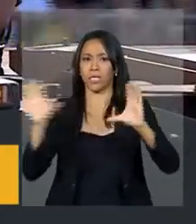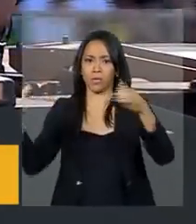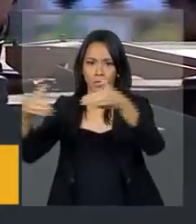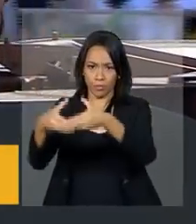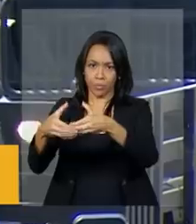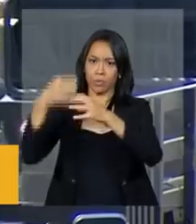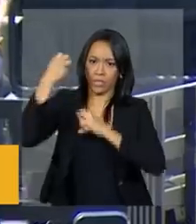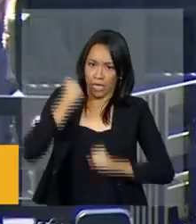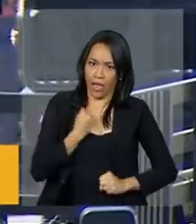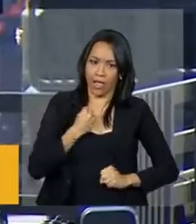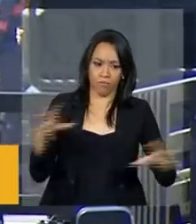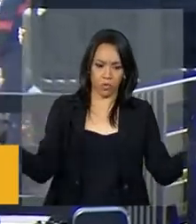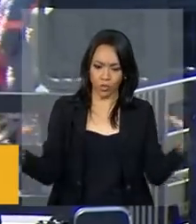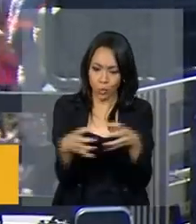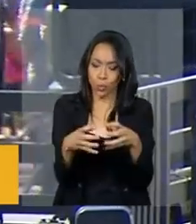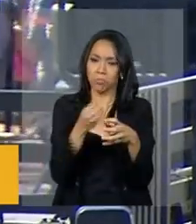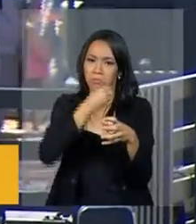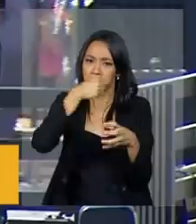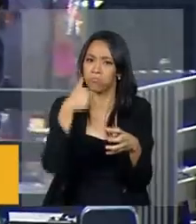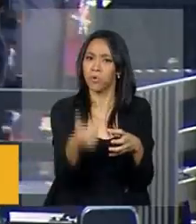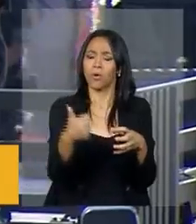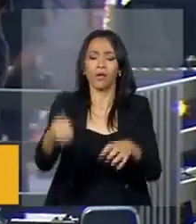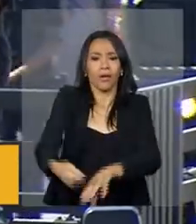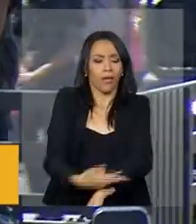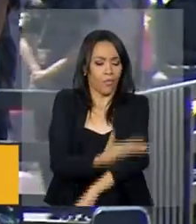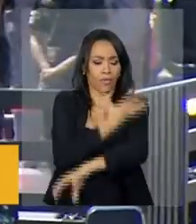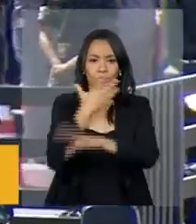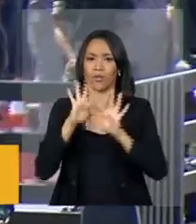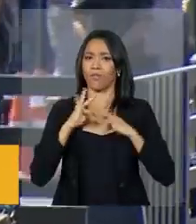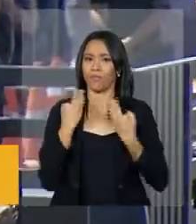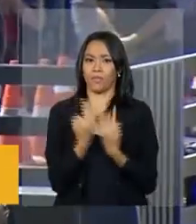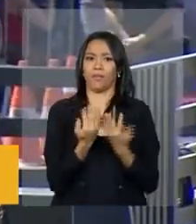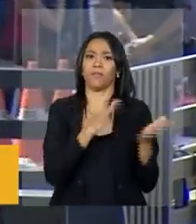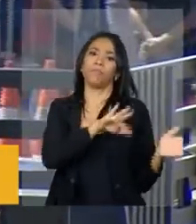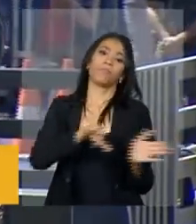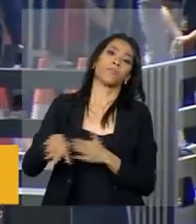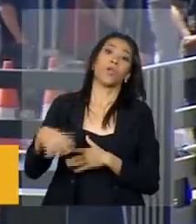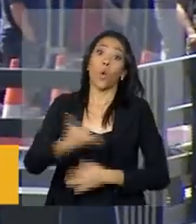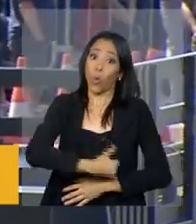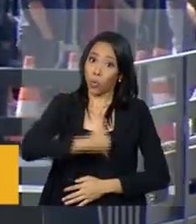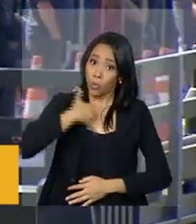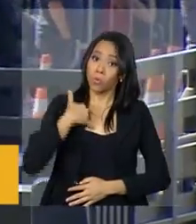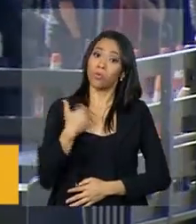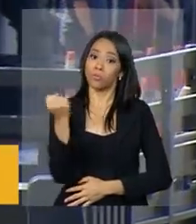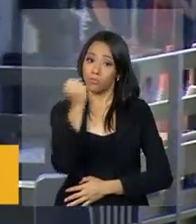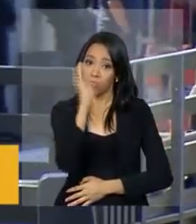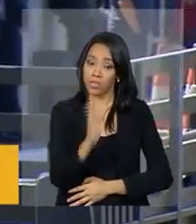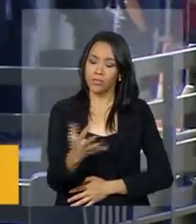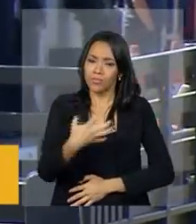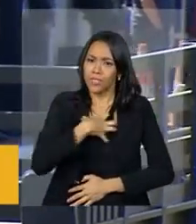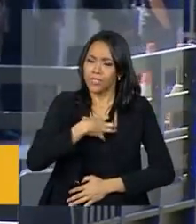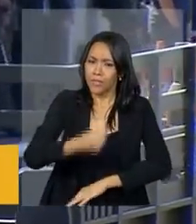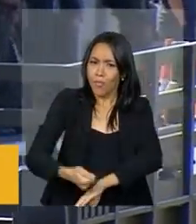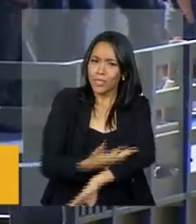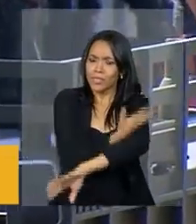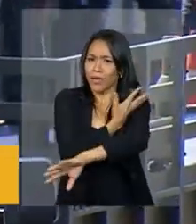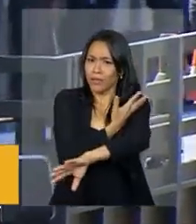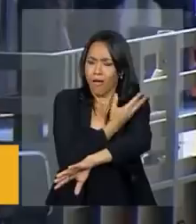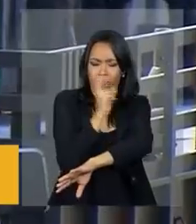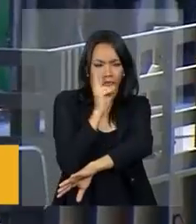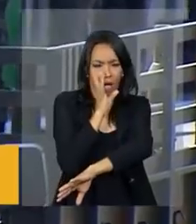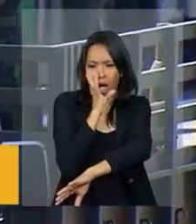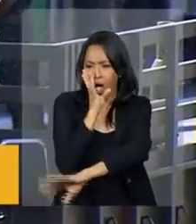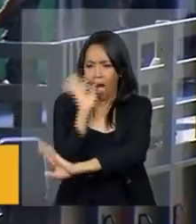fuzileiros navais emociona a ele e a toda a sua família. Orgulho do nosso Brasil, me emociono com todos os